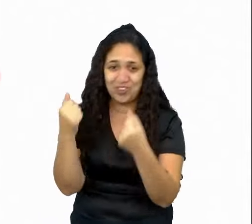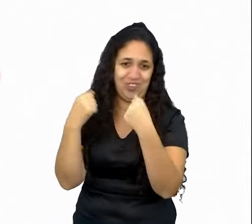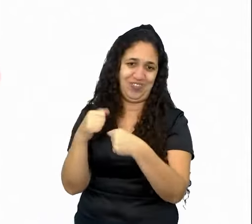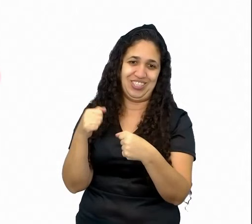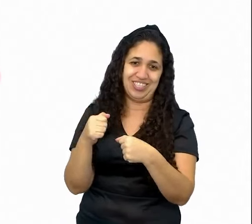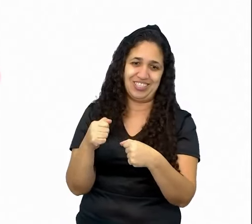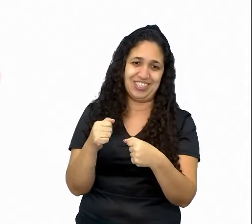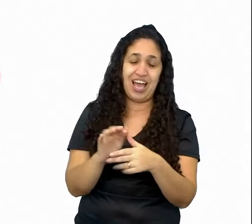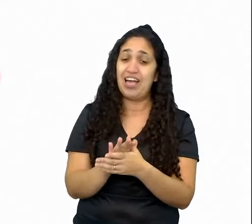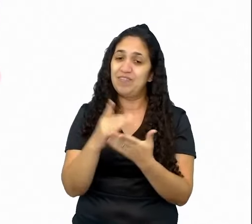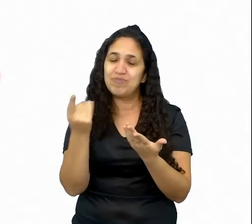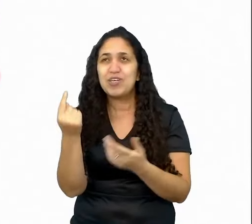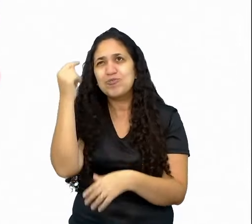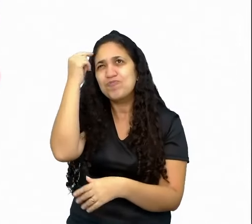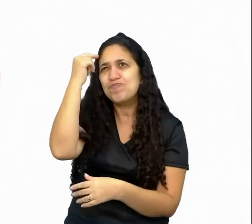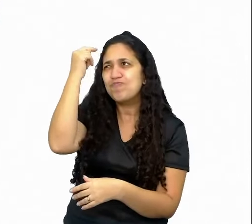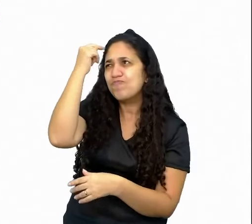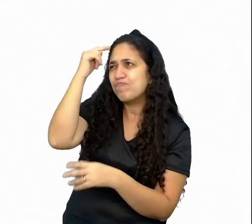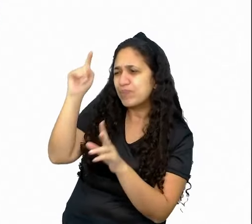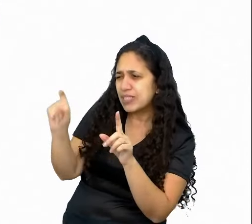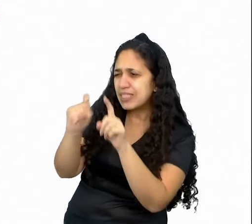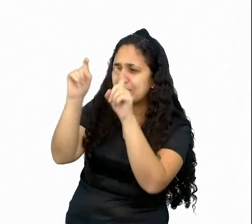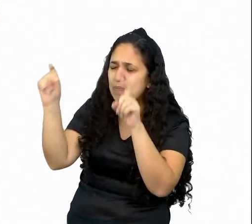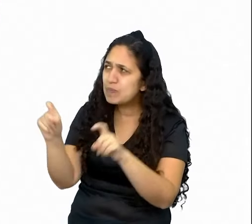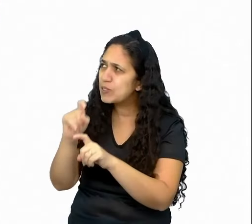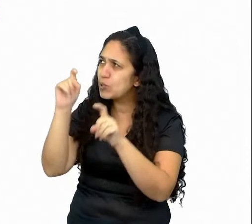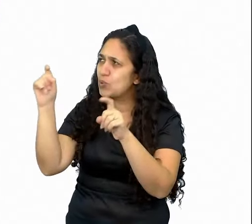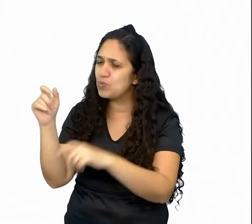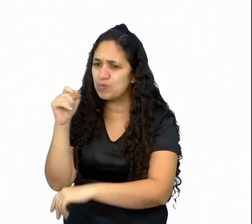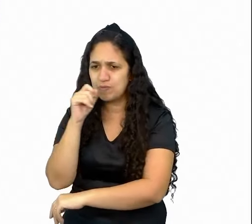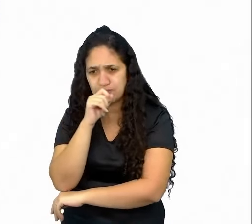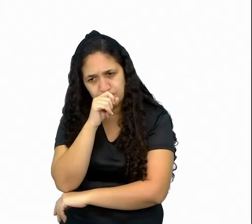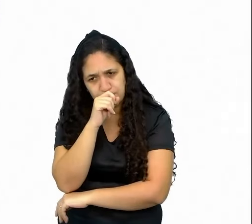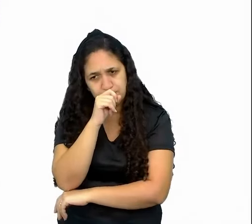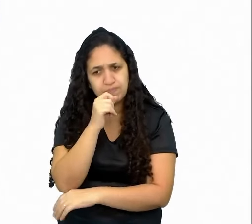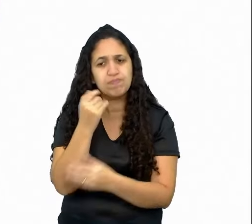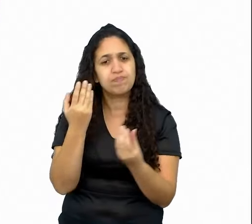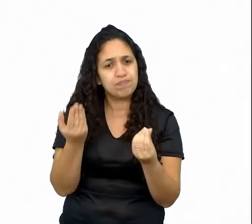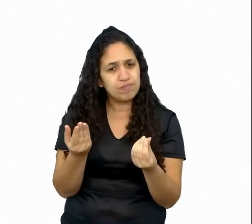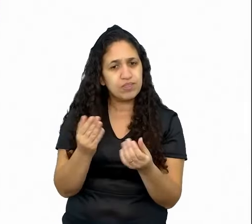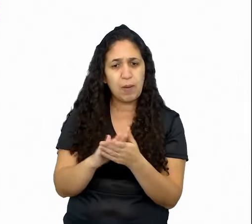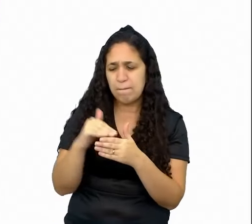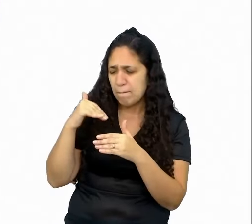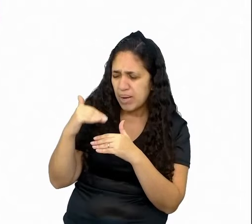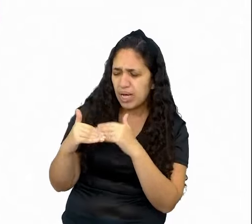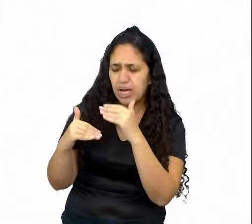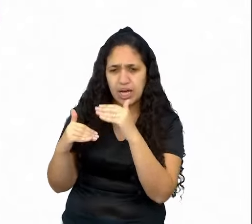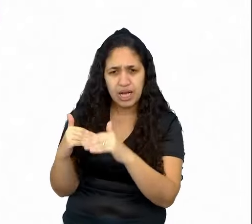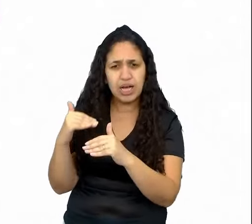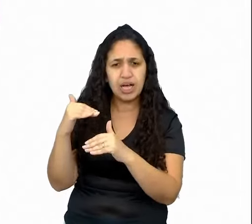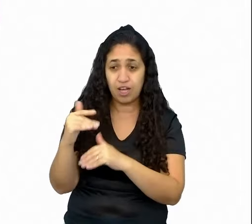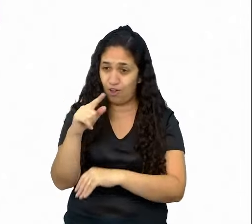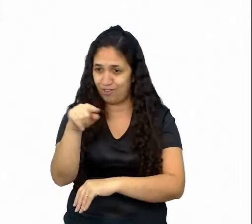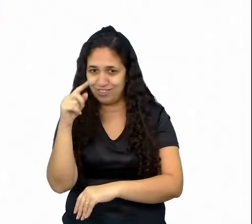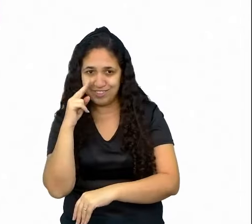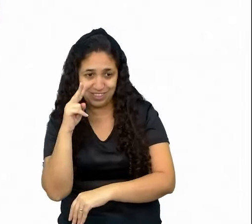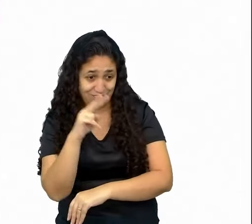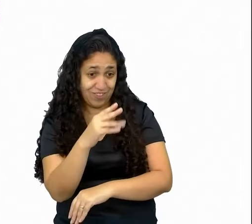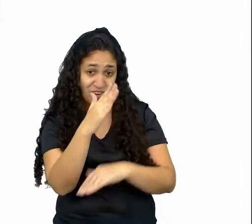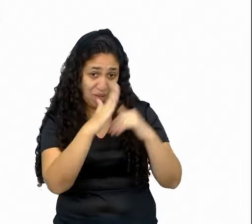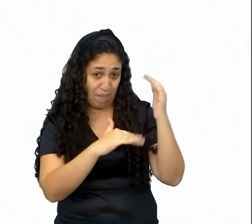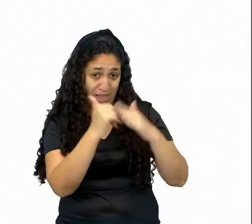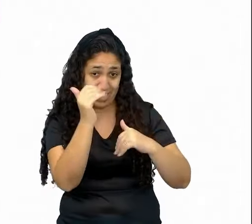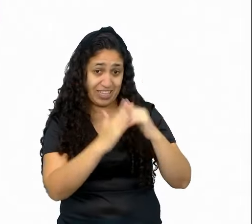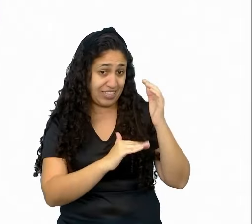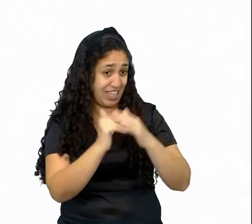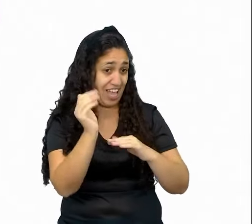está falando nesse pensamento computacional, um passo a passo, vocês viram que a nossa habilidade não falava